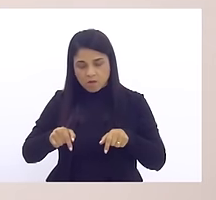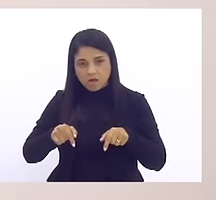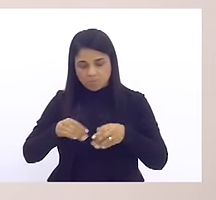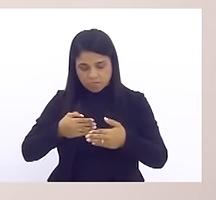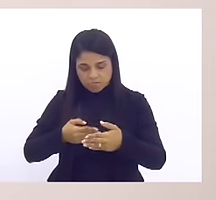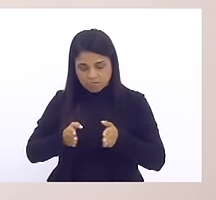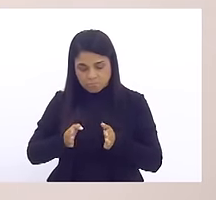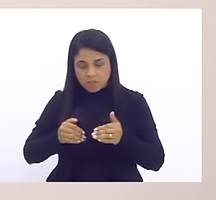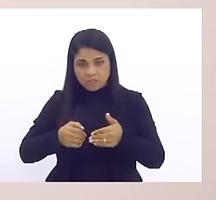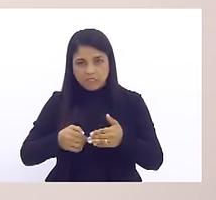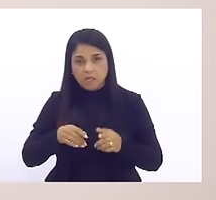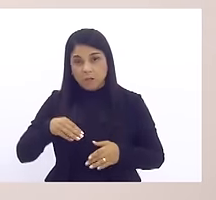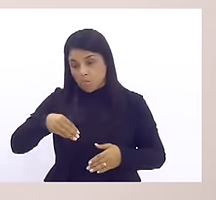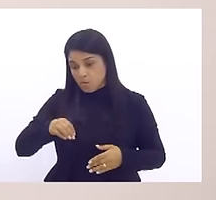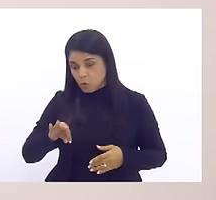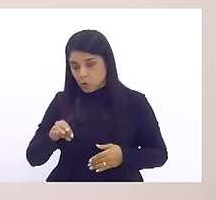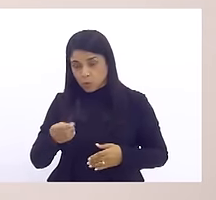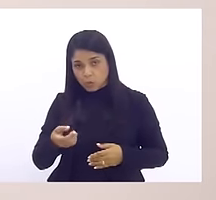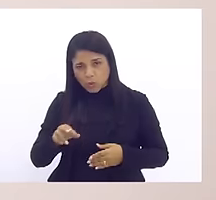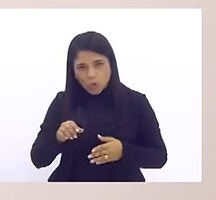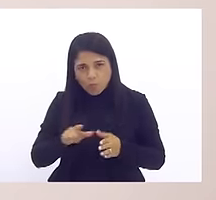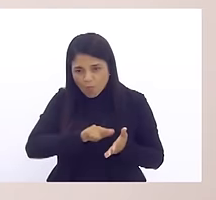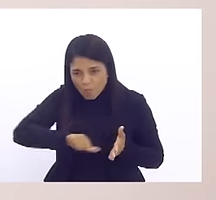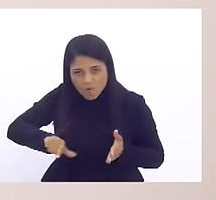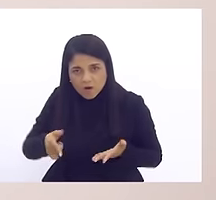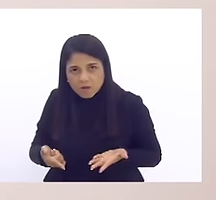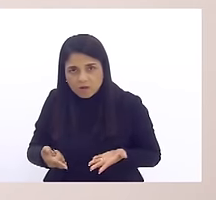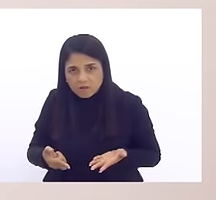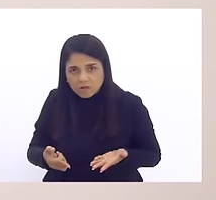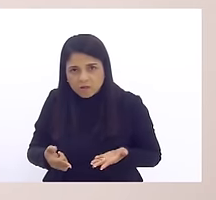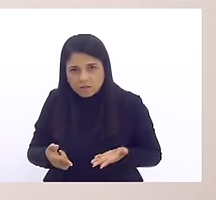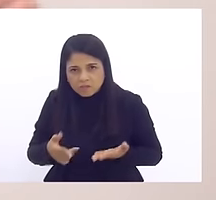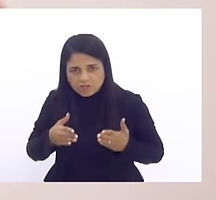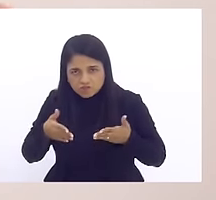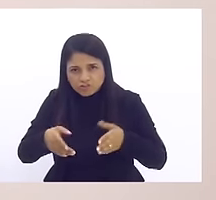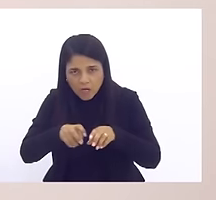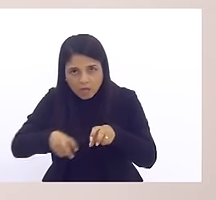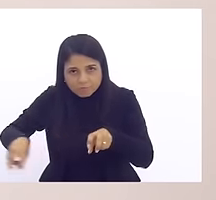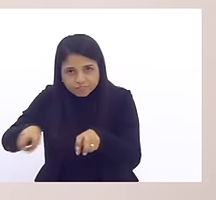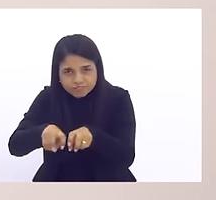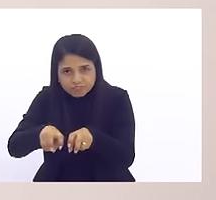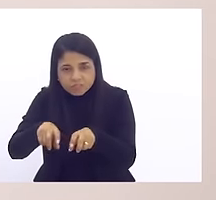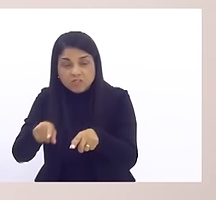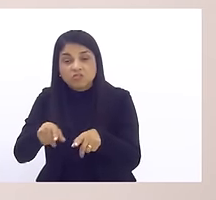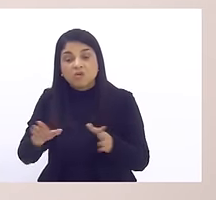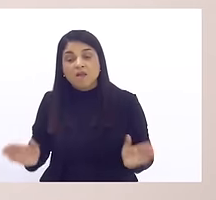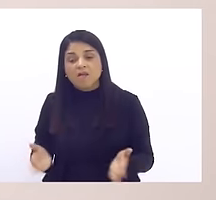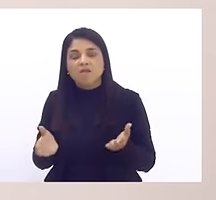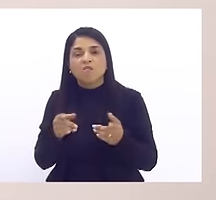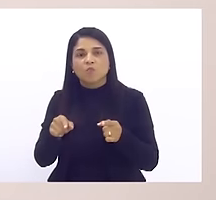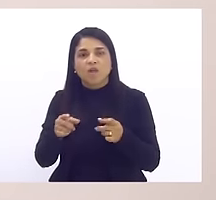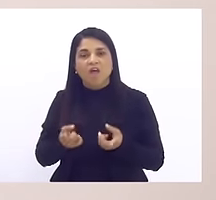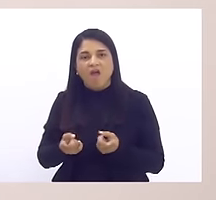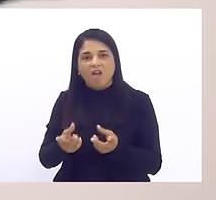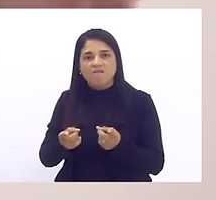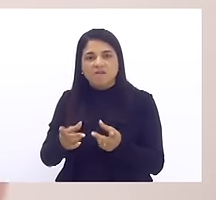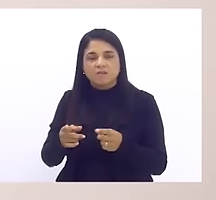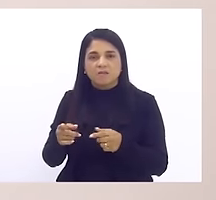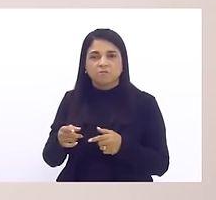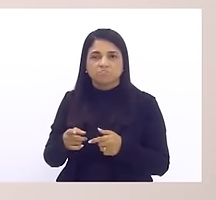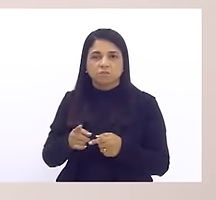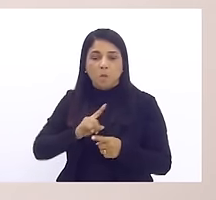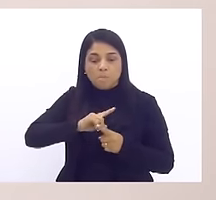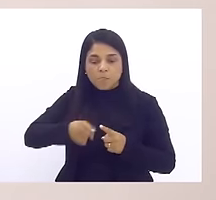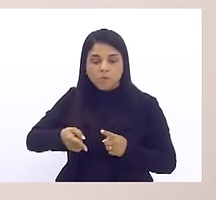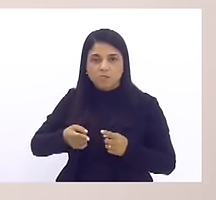e isso alimenta o comércio legal de peça de veículo de carro alimentos